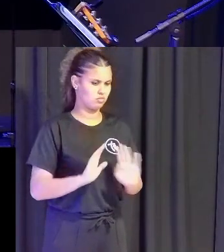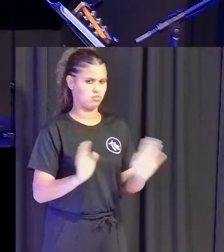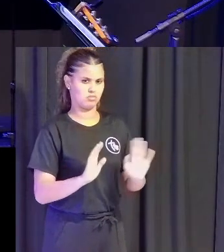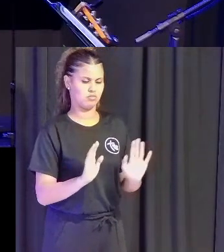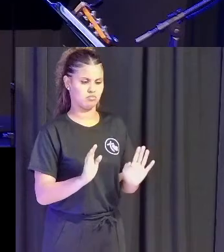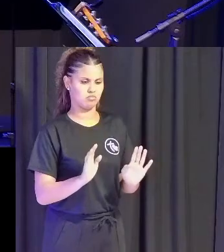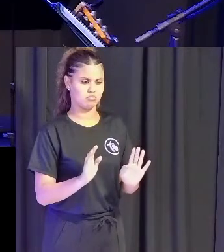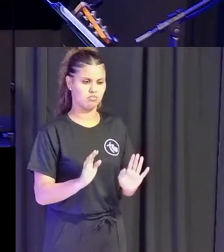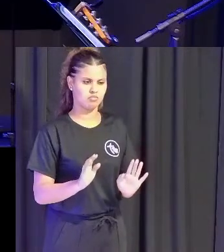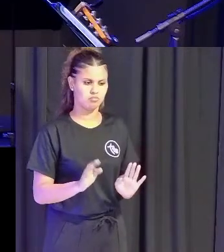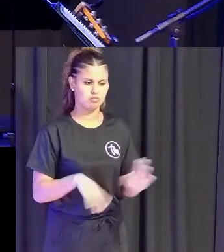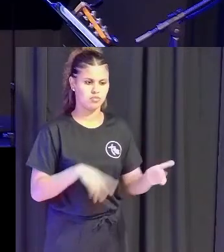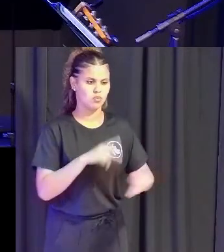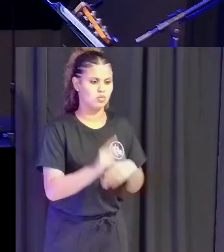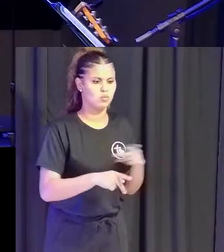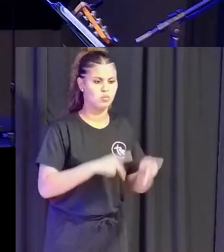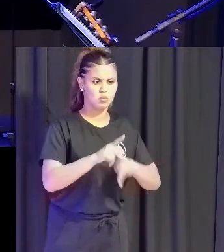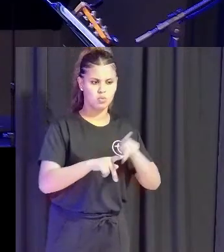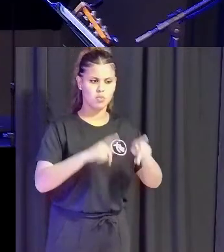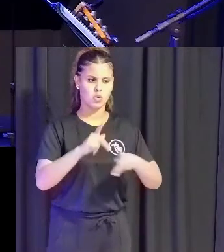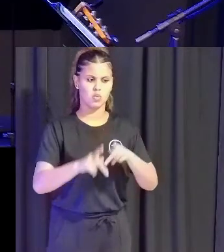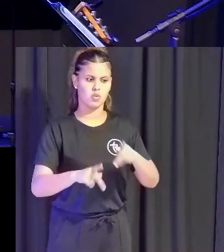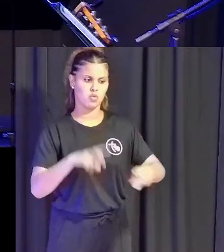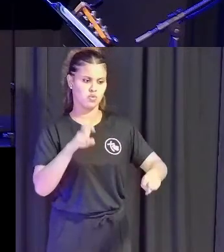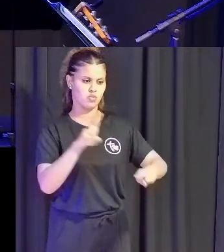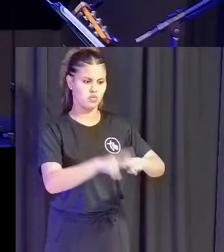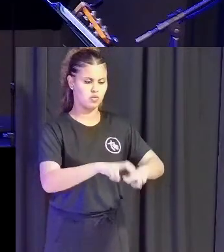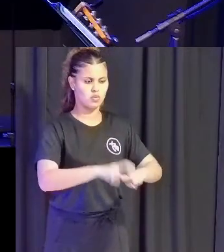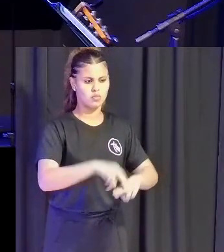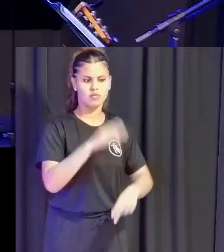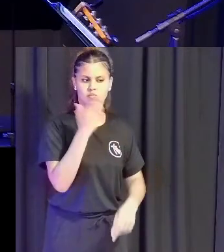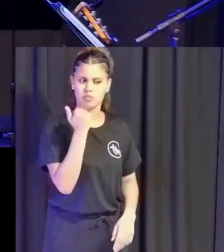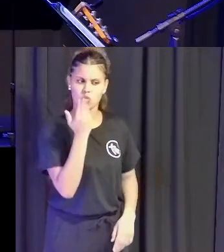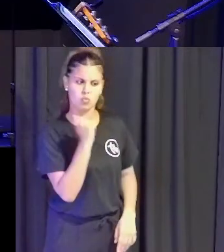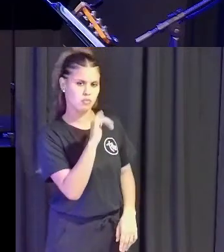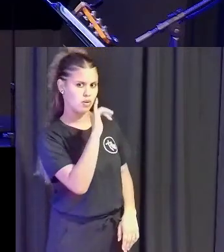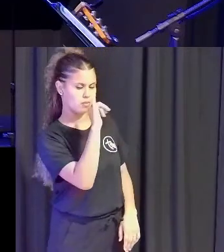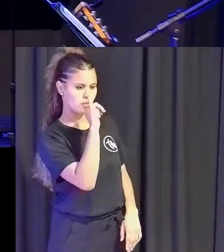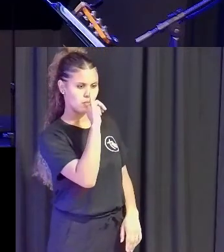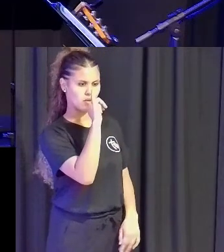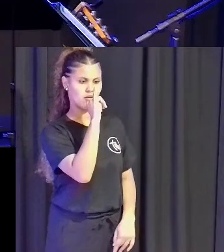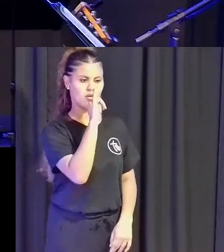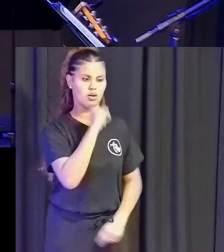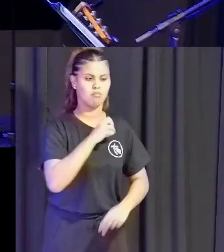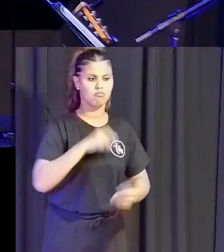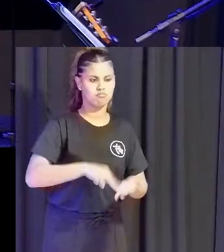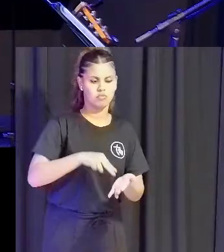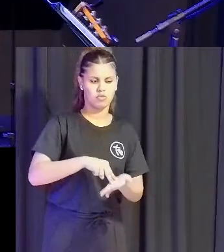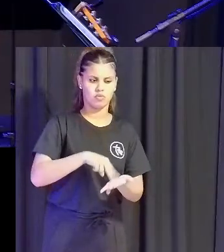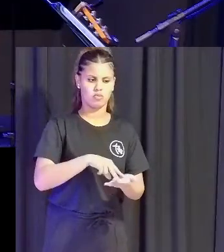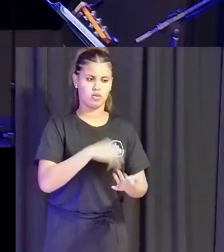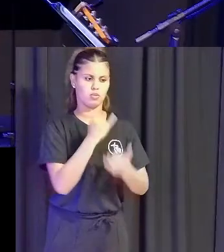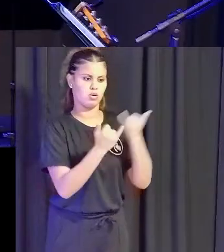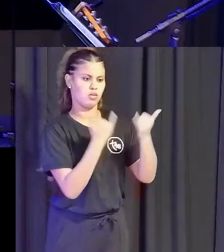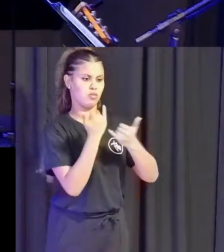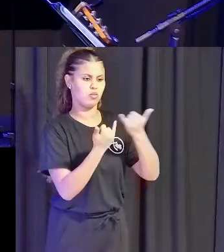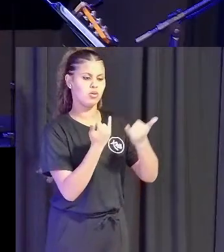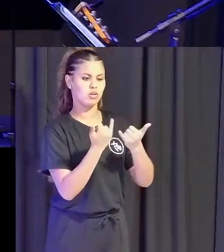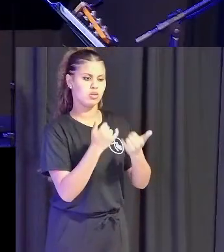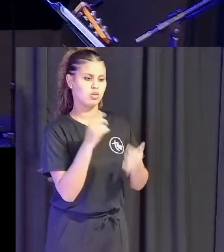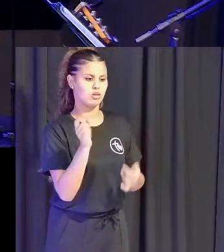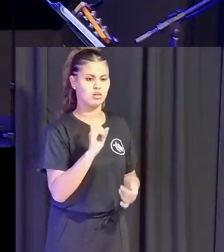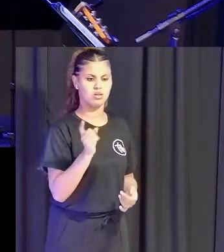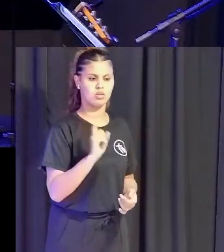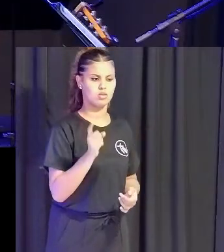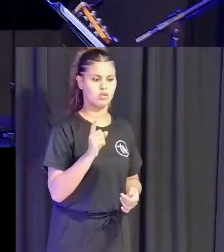escrito: o povo assentou-se a comer e a beber e levantou-se para folgar. Não nos prostituemos como alguns